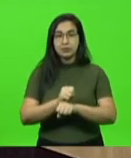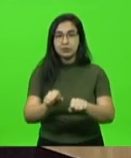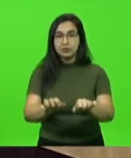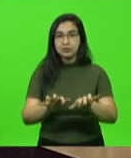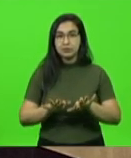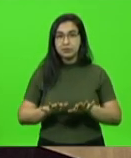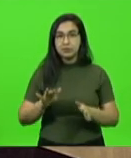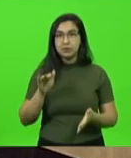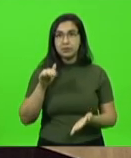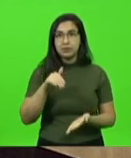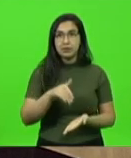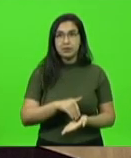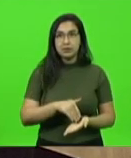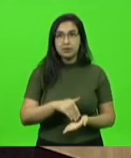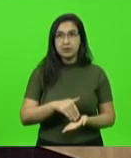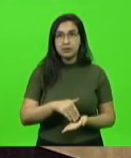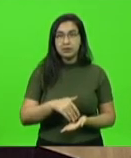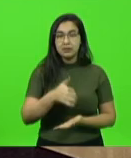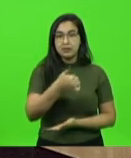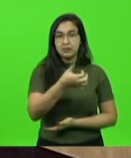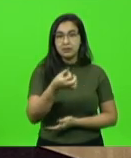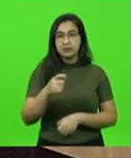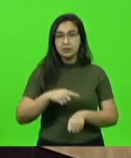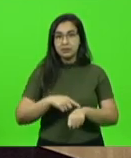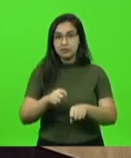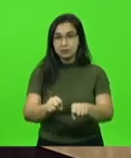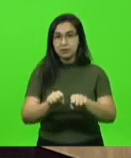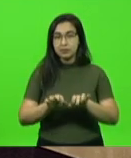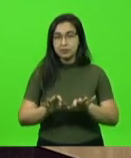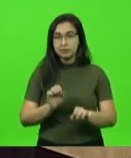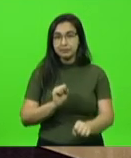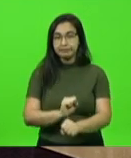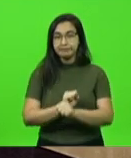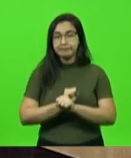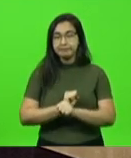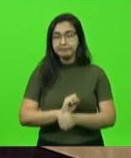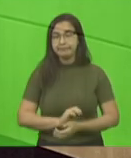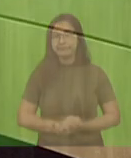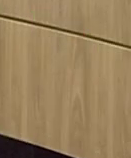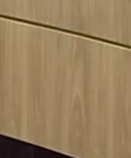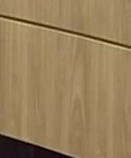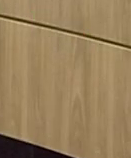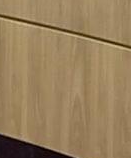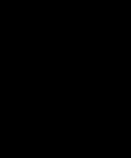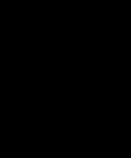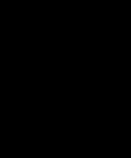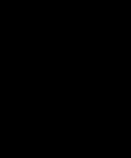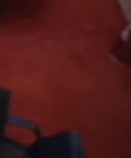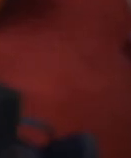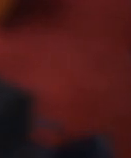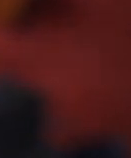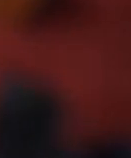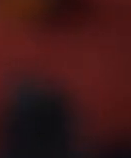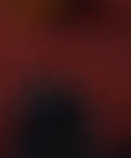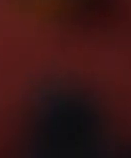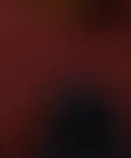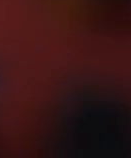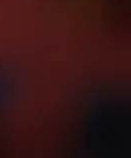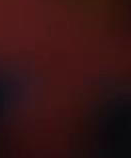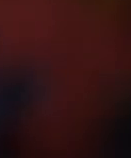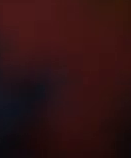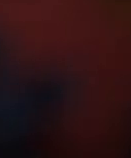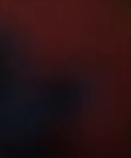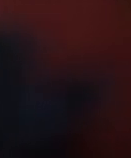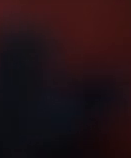até as 16 horas está suspensa a sessão e aí a